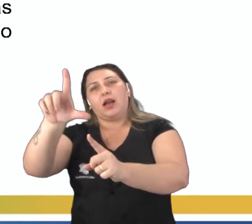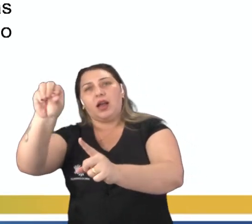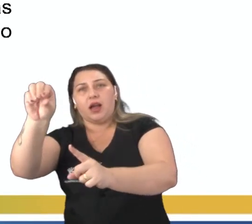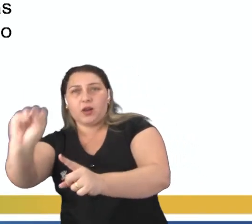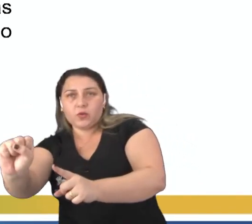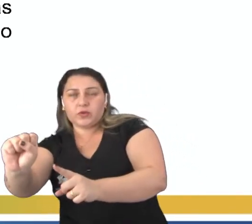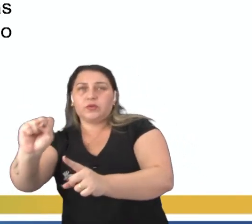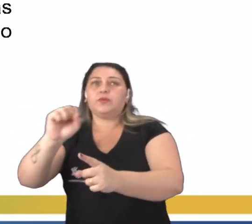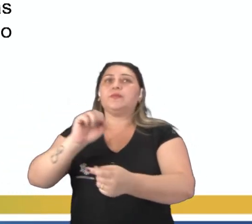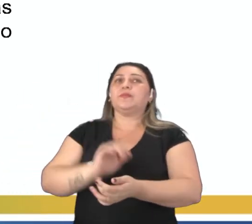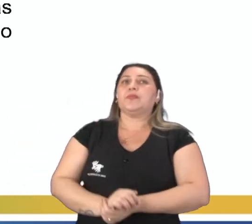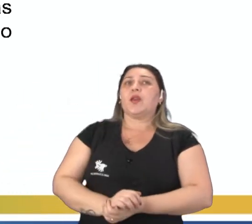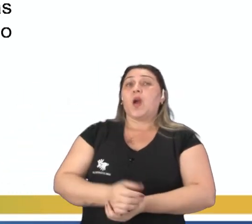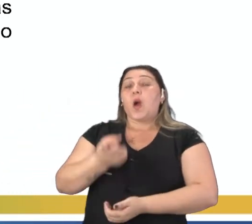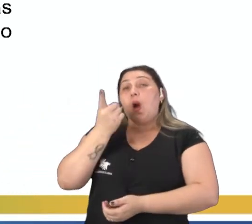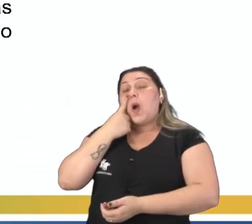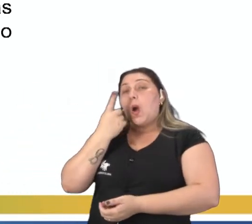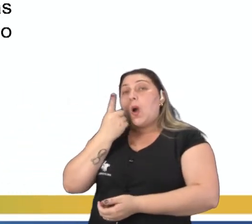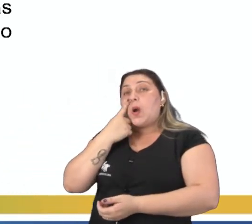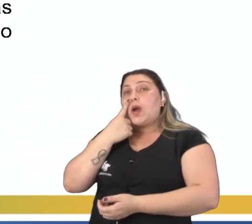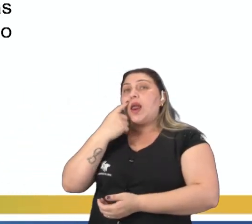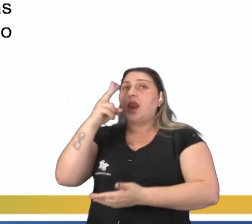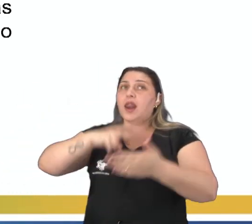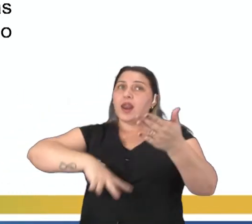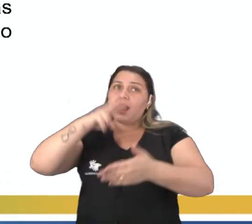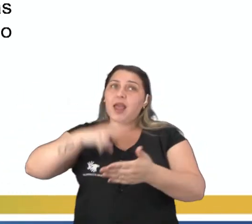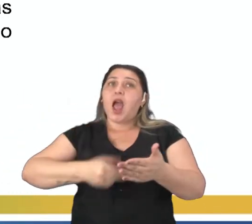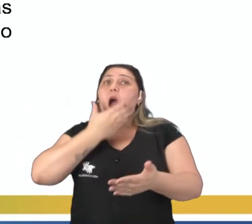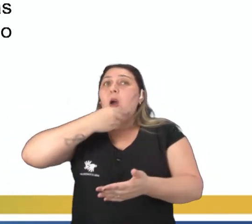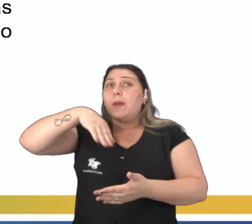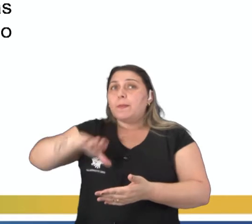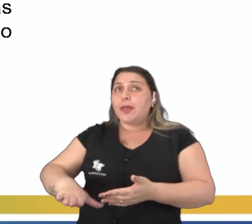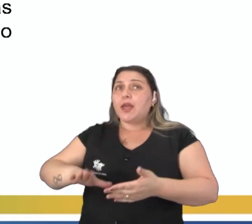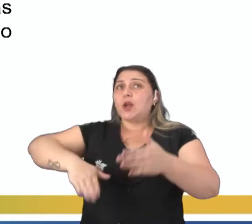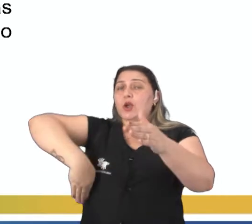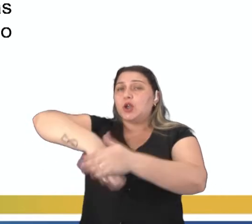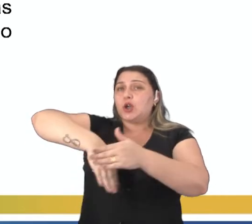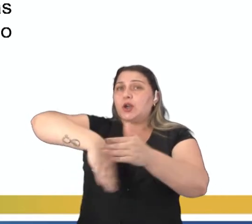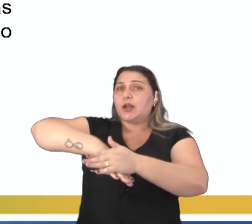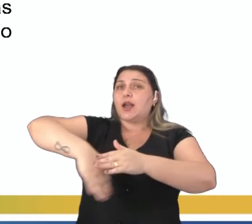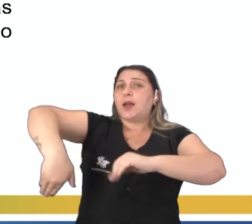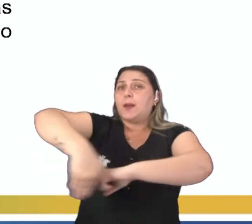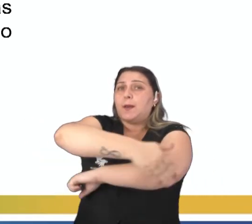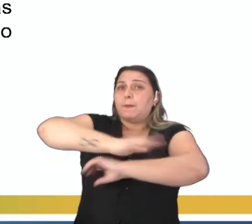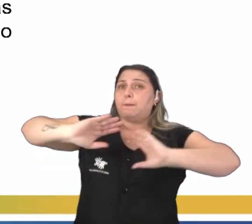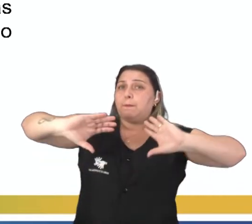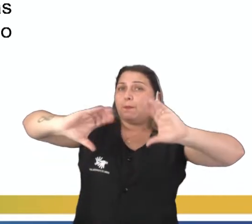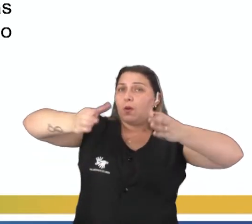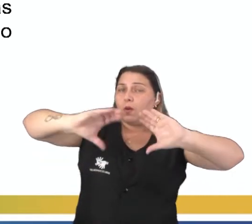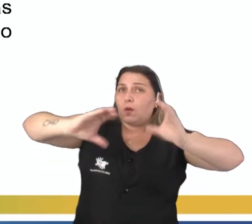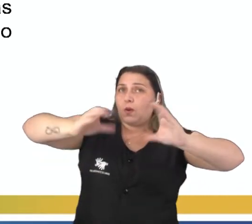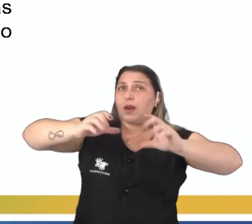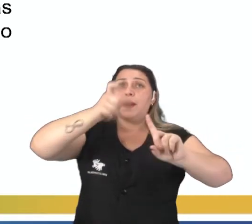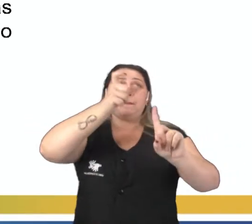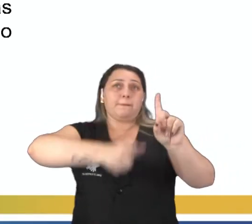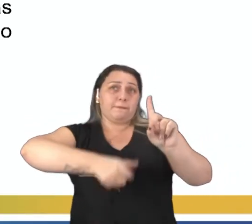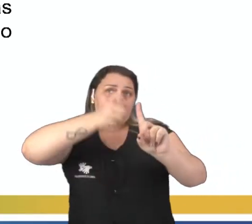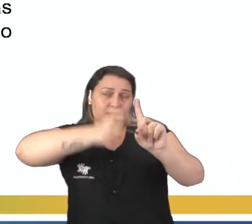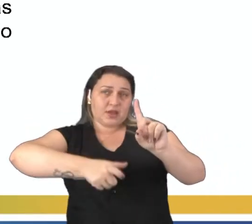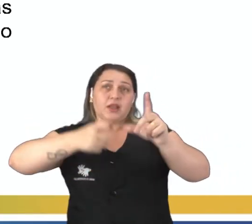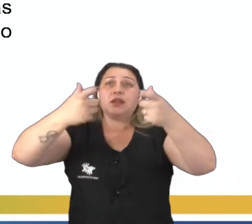Seabra. Olha esse mini conto, gente. Vamos relê-lo? Os moleques jogavam bola no meio da rua. Te dá aí personagens